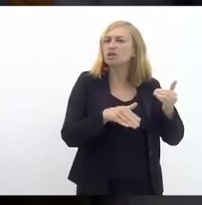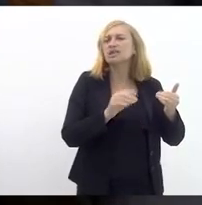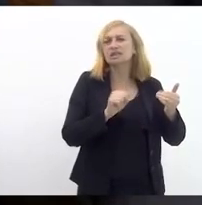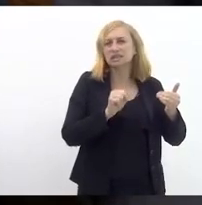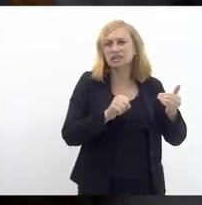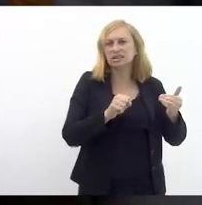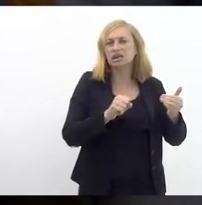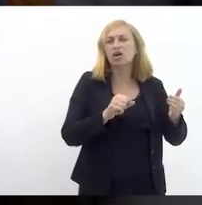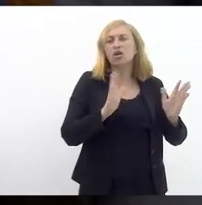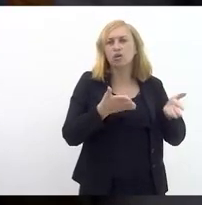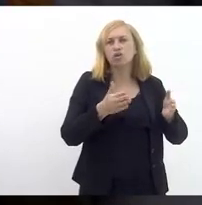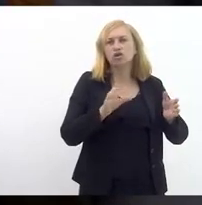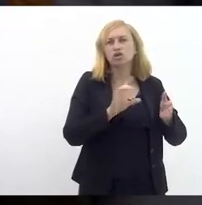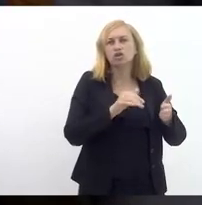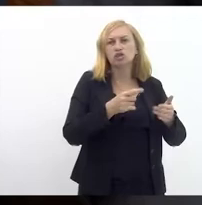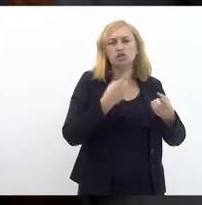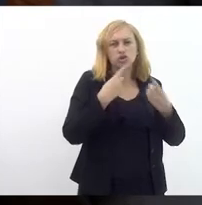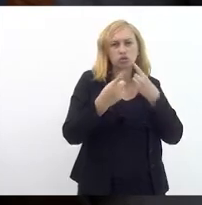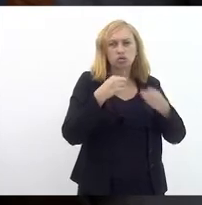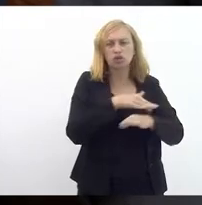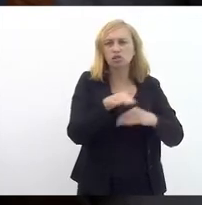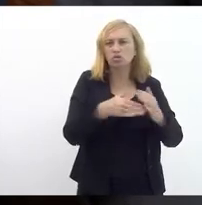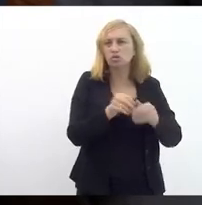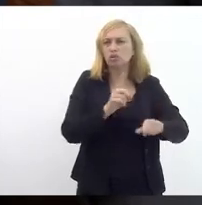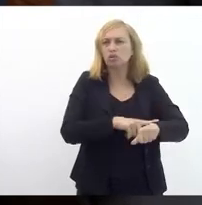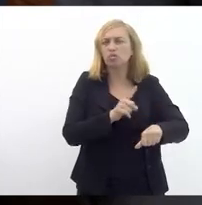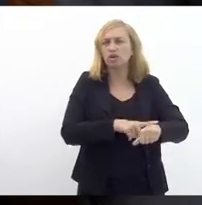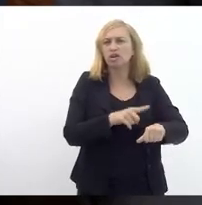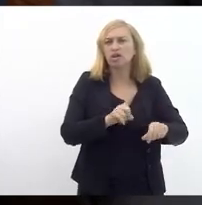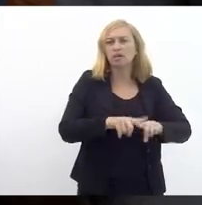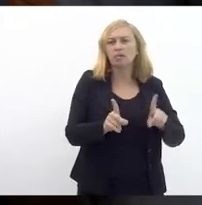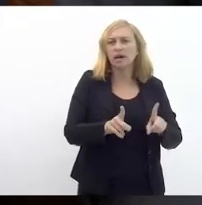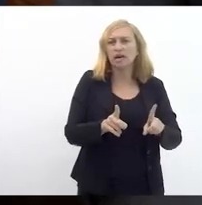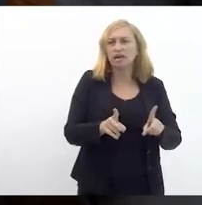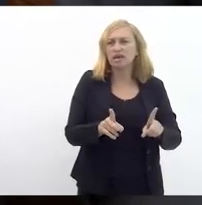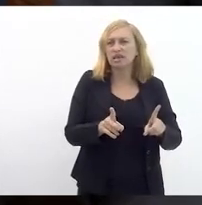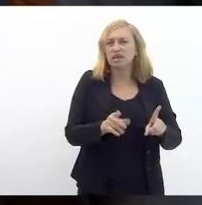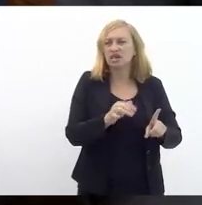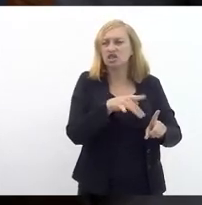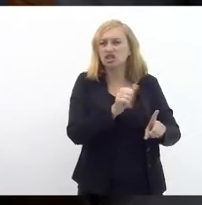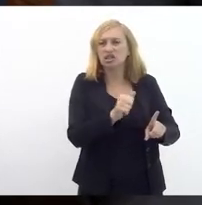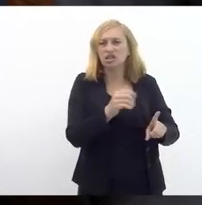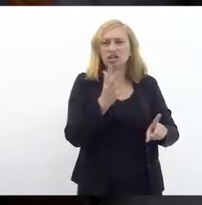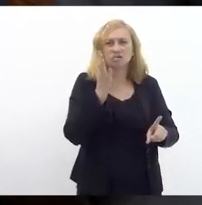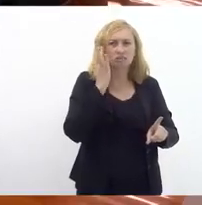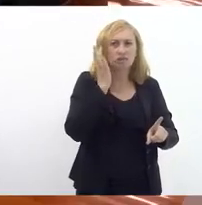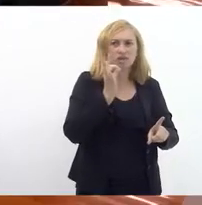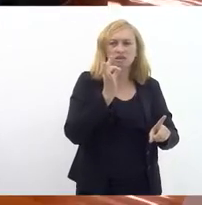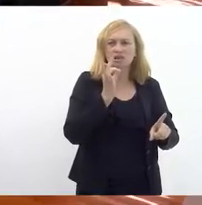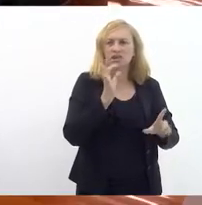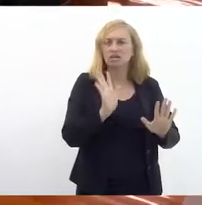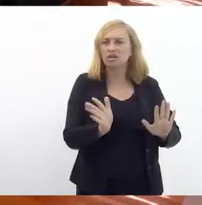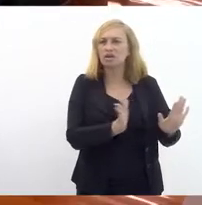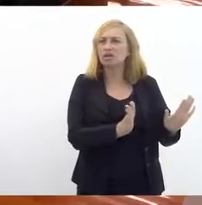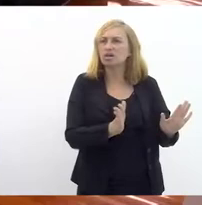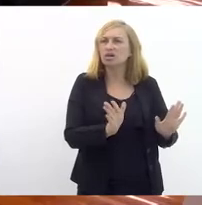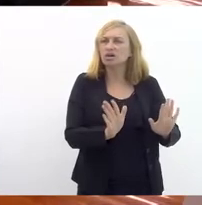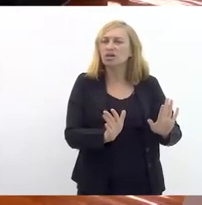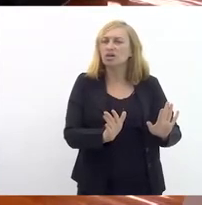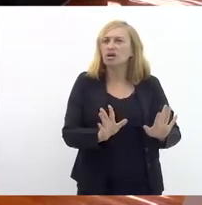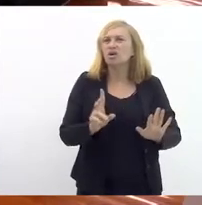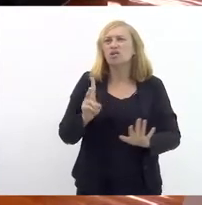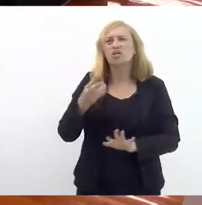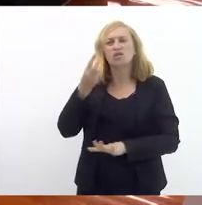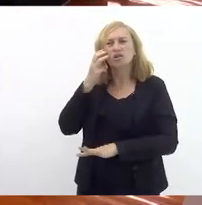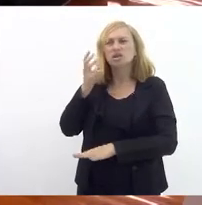todas as fases. Tá, ok. Mas a agência entendeu que não e aquela multa que nós já nos referimos. Entendi. Aqui. Presidente, desculpe, por favor. Ô, Valdec, depois